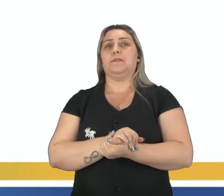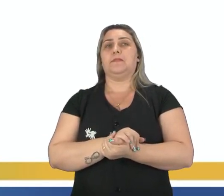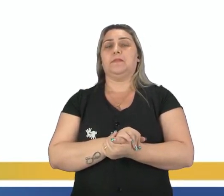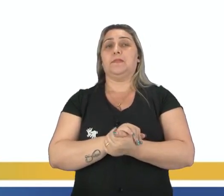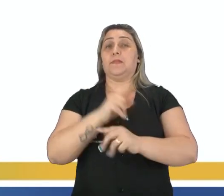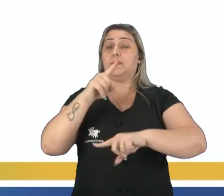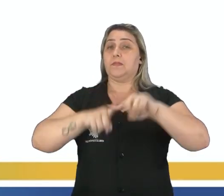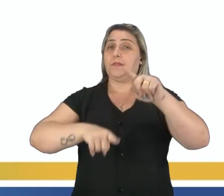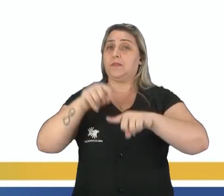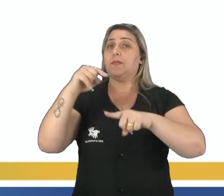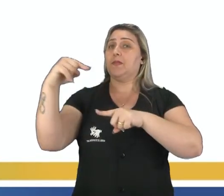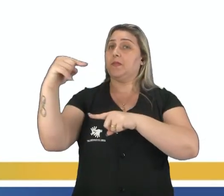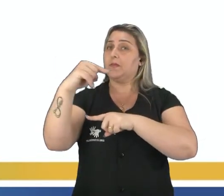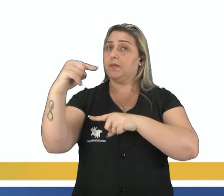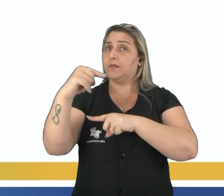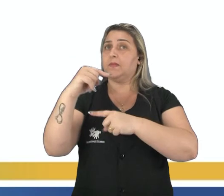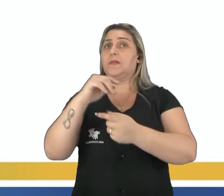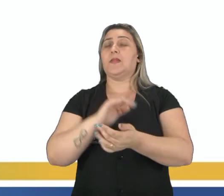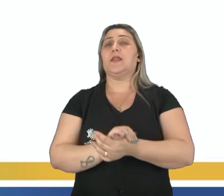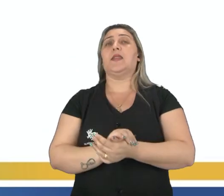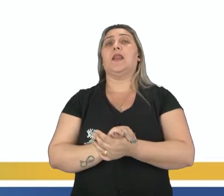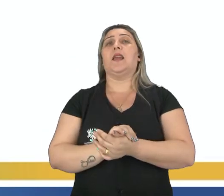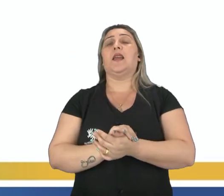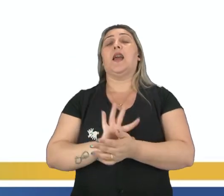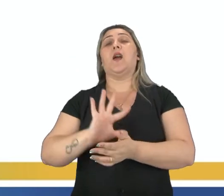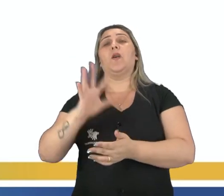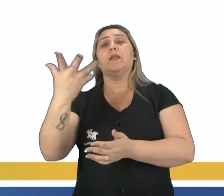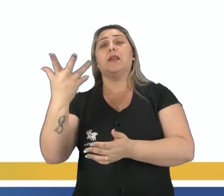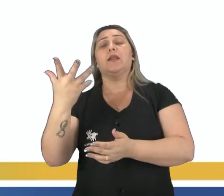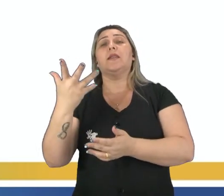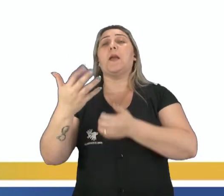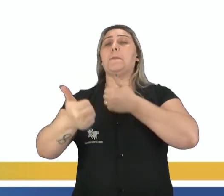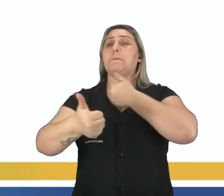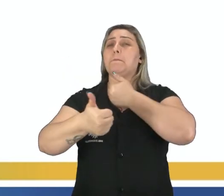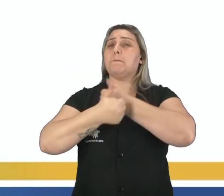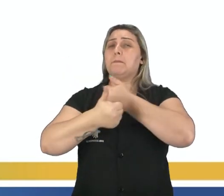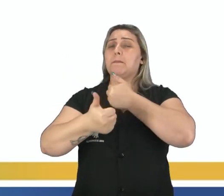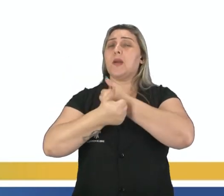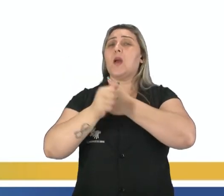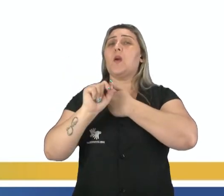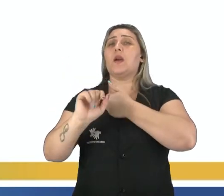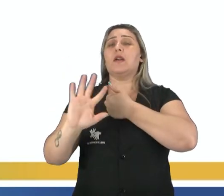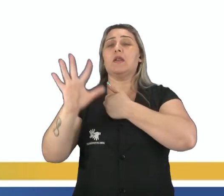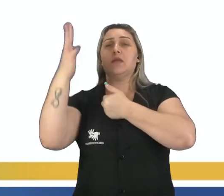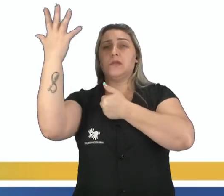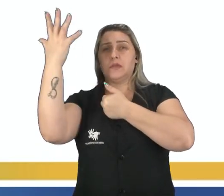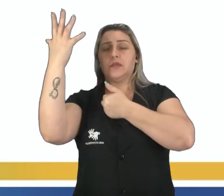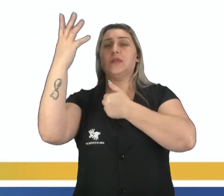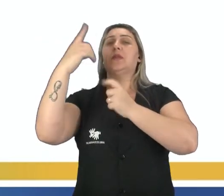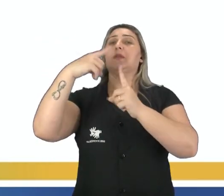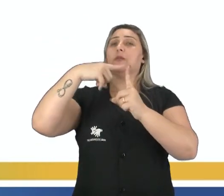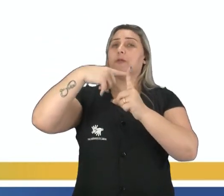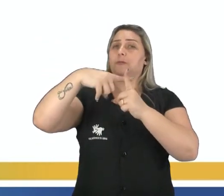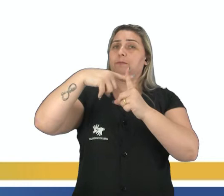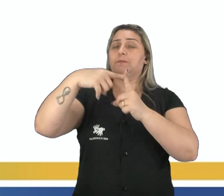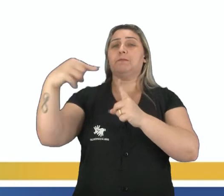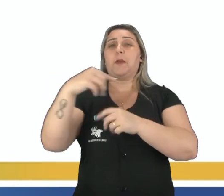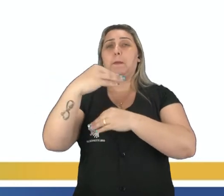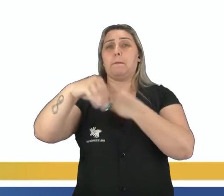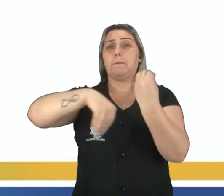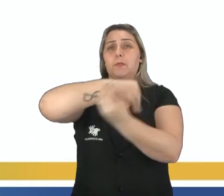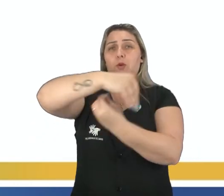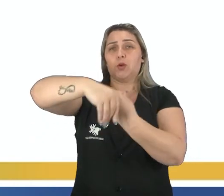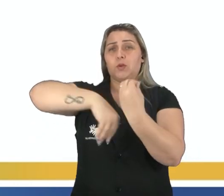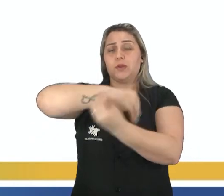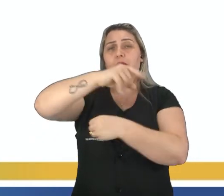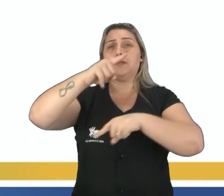um corpo eletrizado negativamente. Quando acontece isso, ele aproxima, o que vai acontecer com aquelas cargas que estavam, digamos que, misturadas